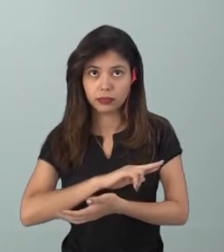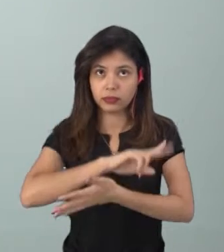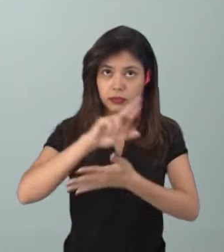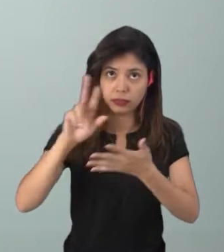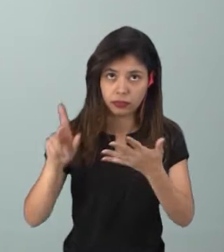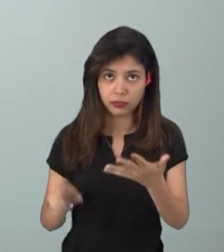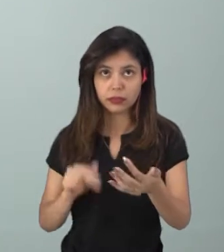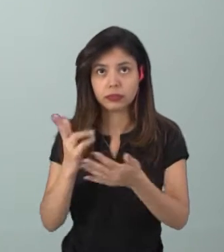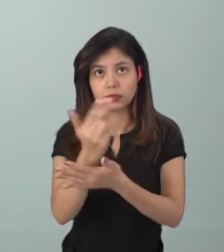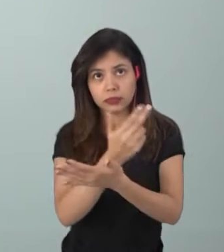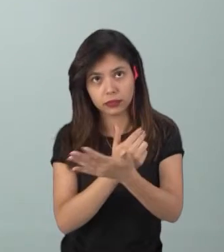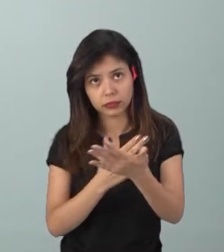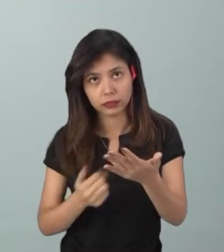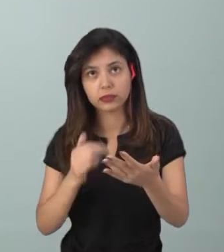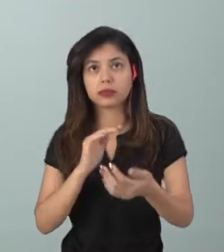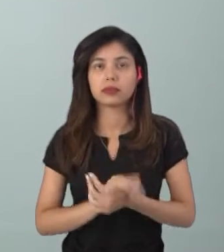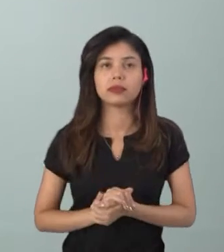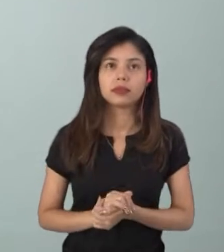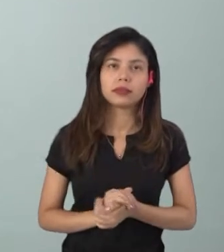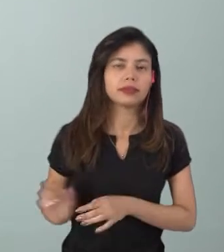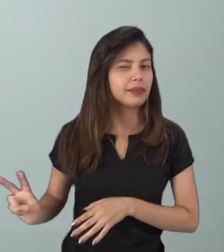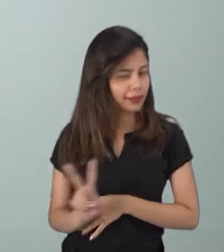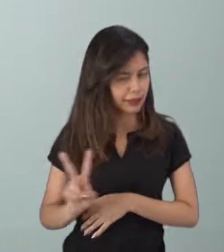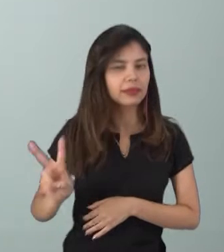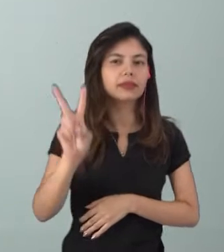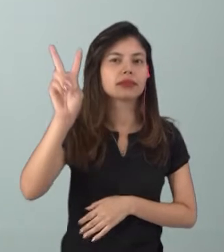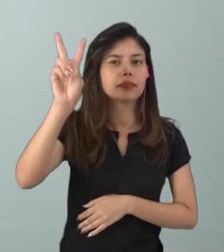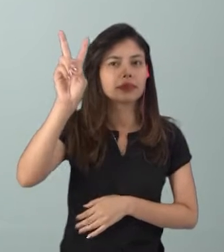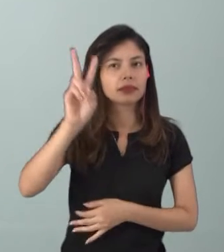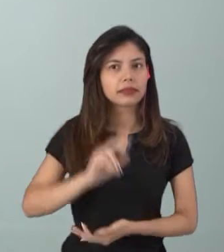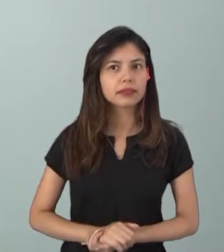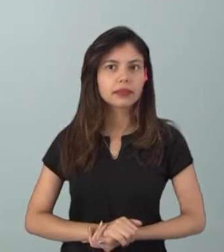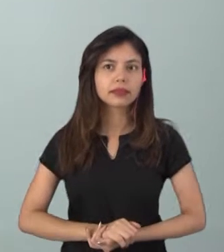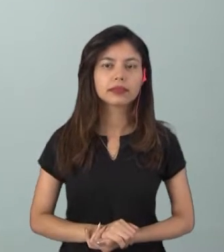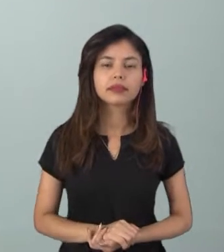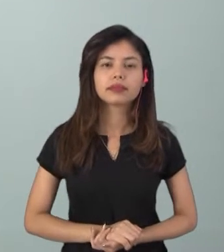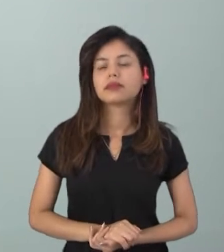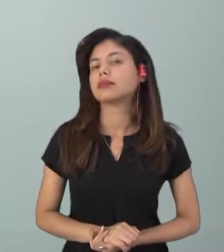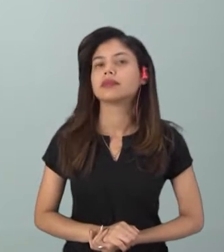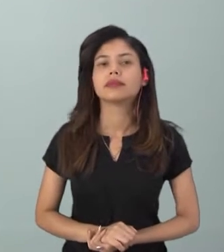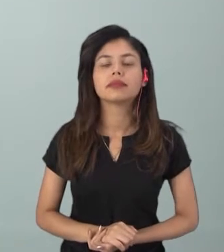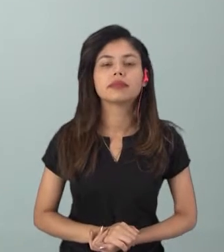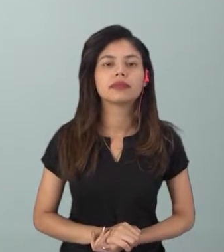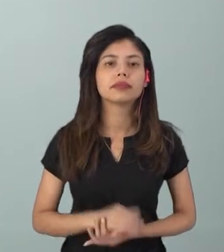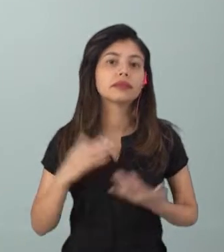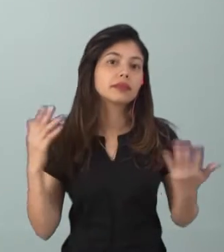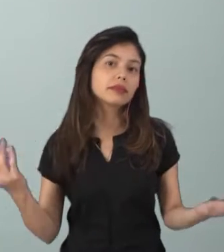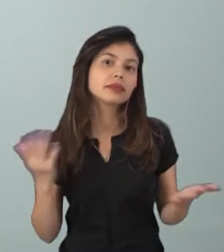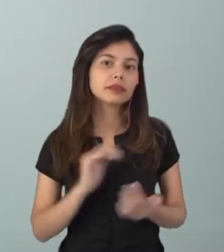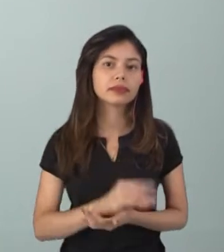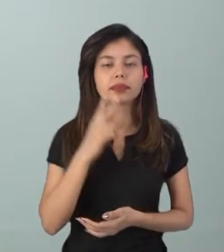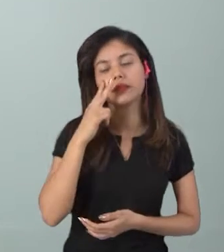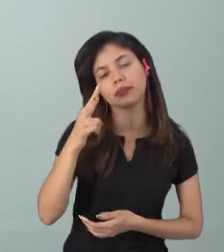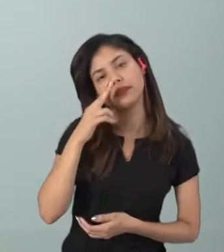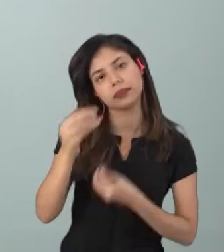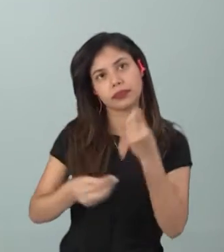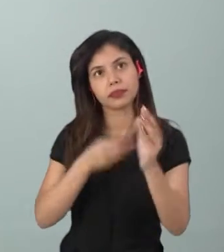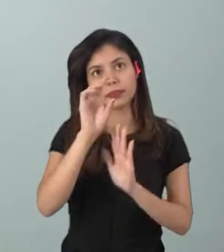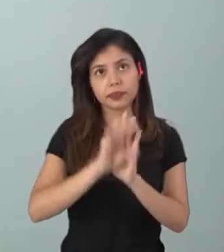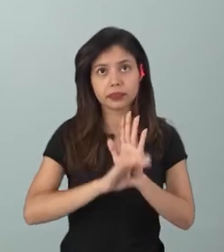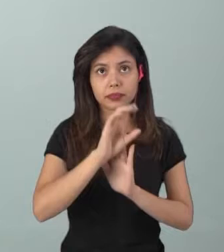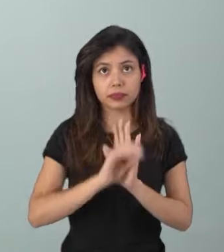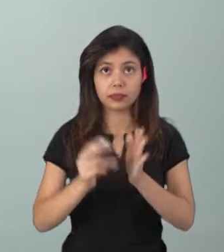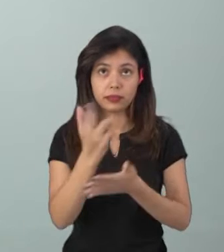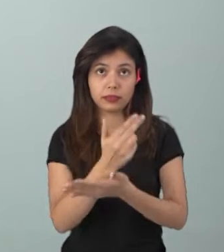transcendente nas variadas formas de arte e sua valorização. Então nós vamos ver o conceito